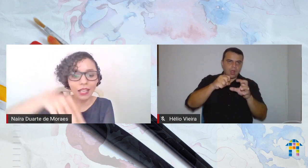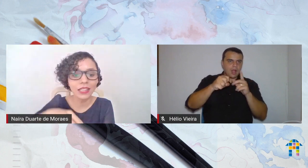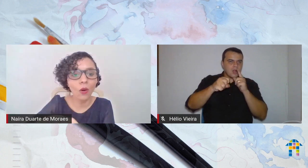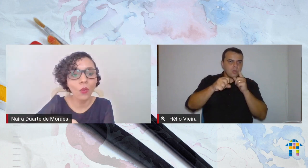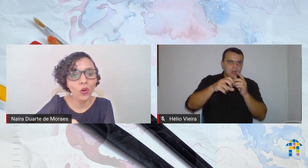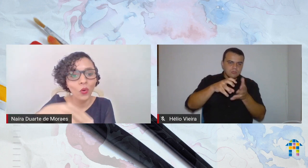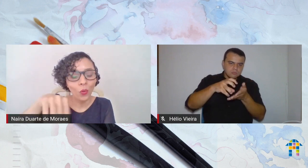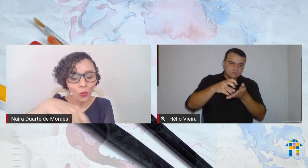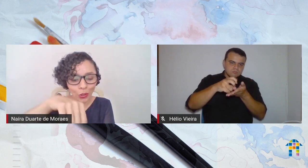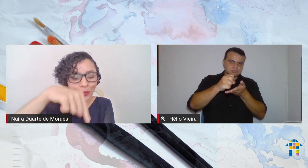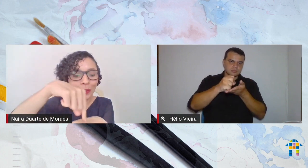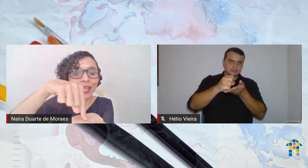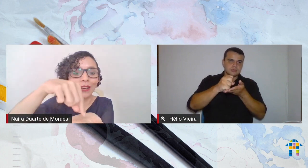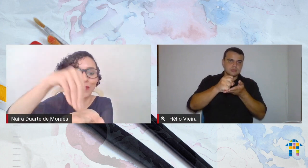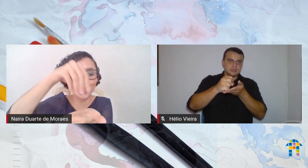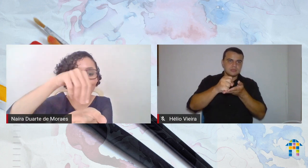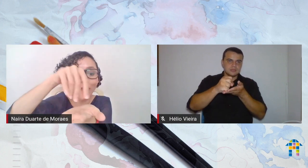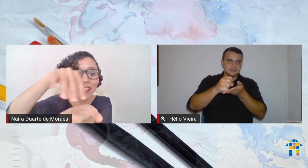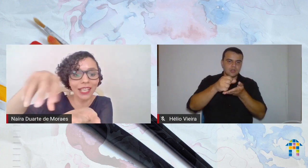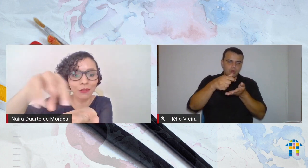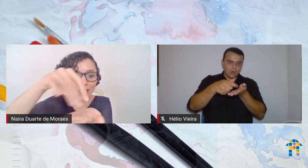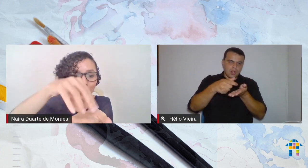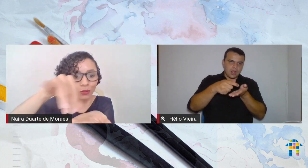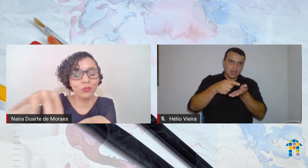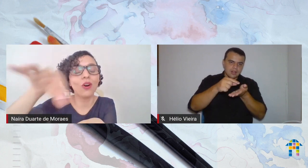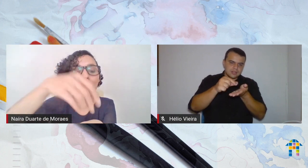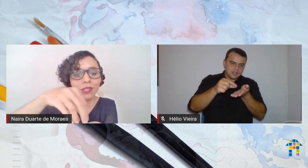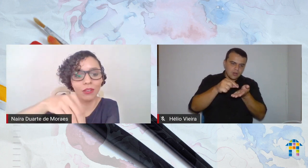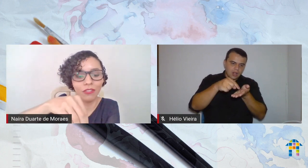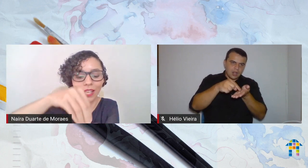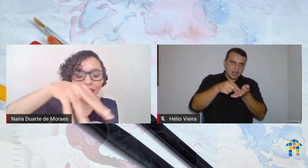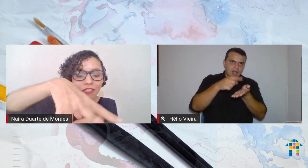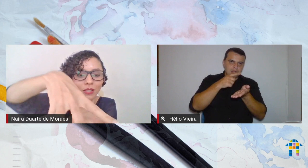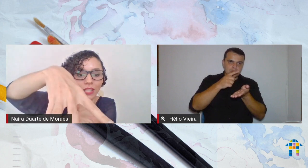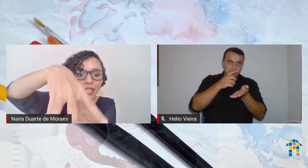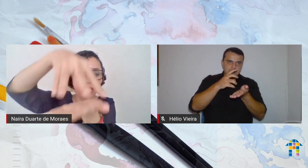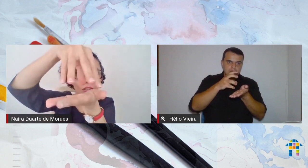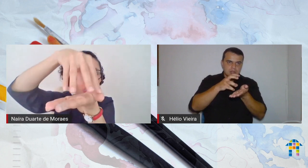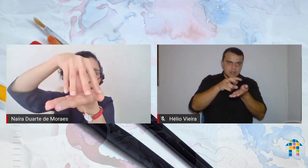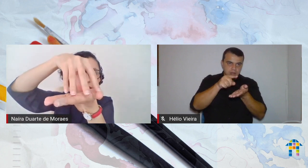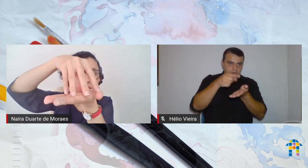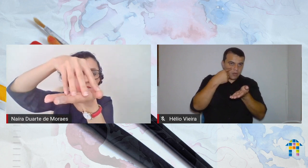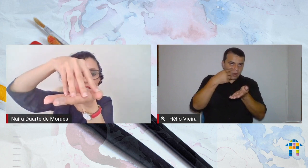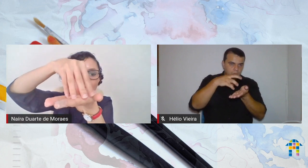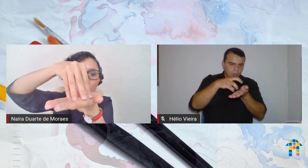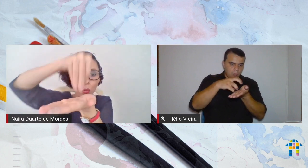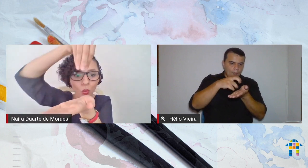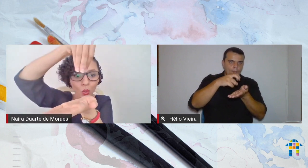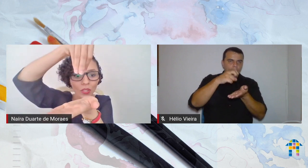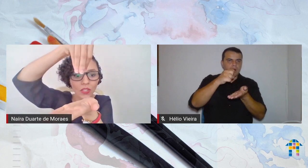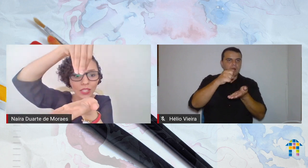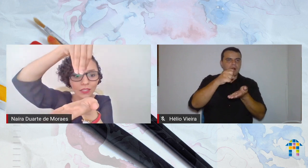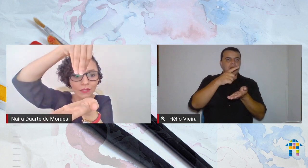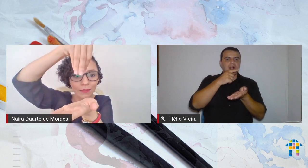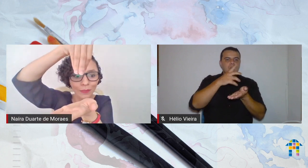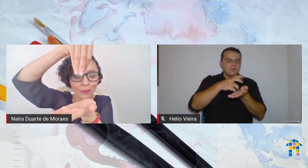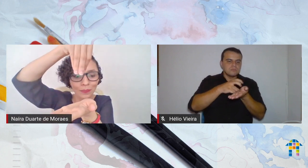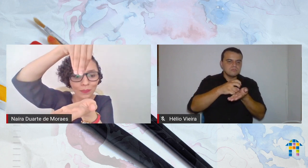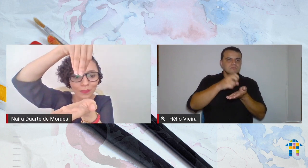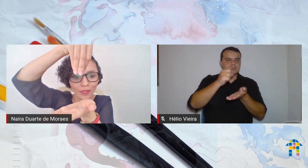umidade. Então, todo lugar onde você polvilhar o sal grosso ou o sal refinado, ele vai fazer isso daqui, ó. Só vai fazer isso aqui com a